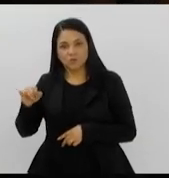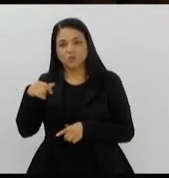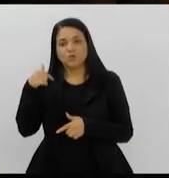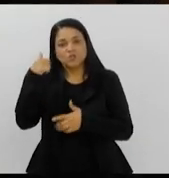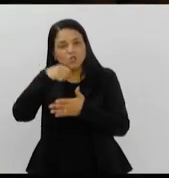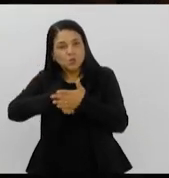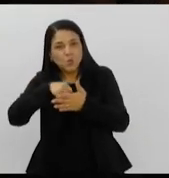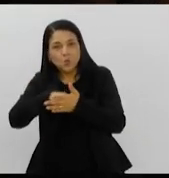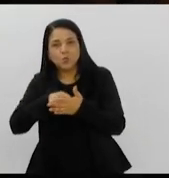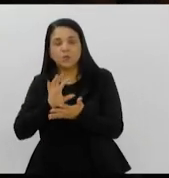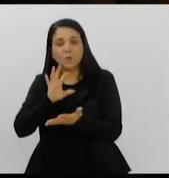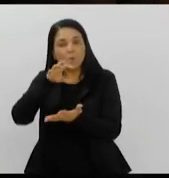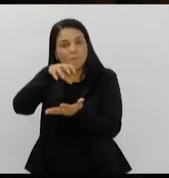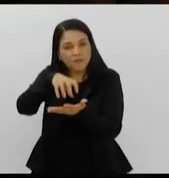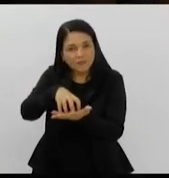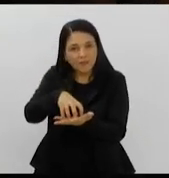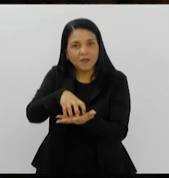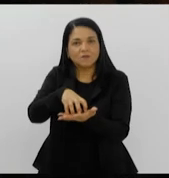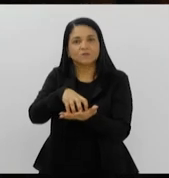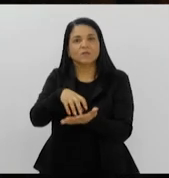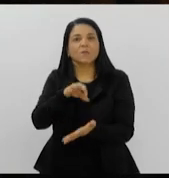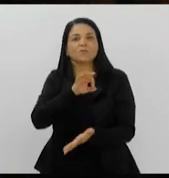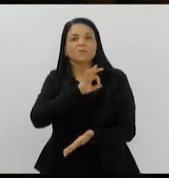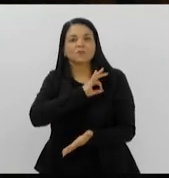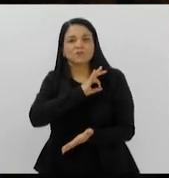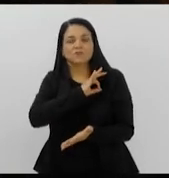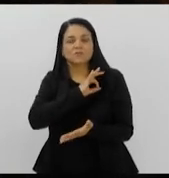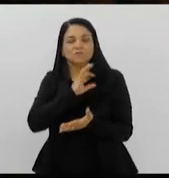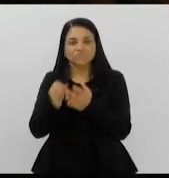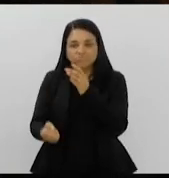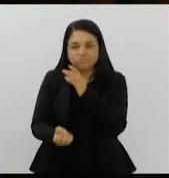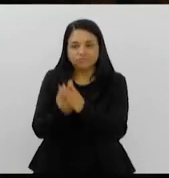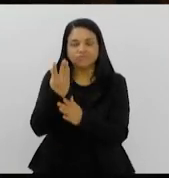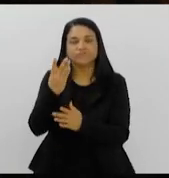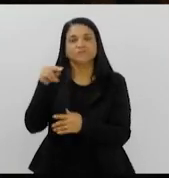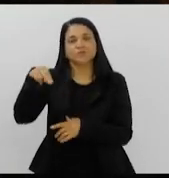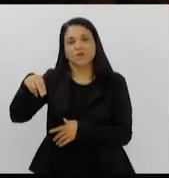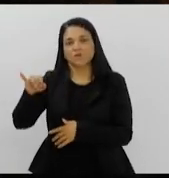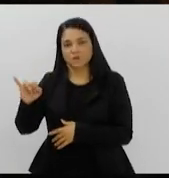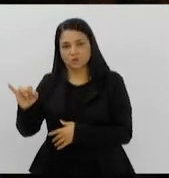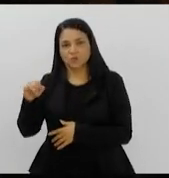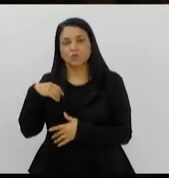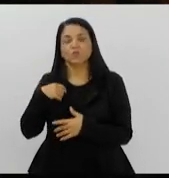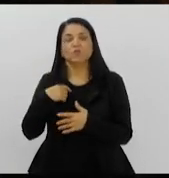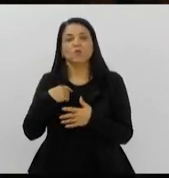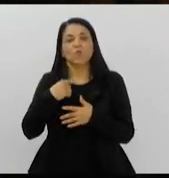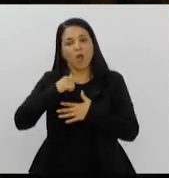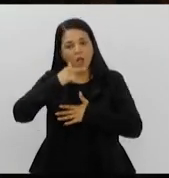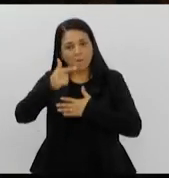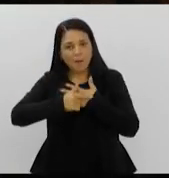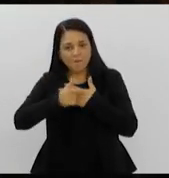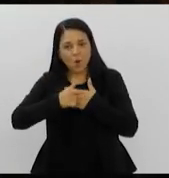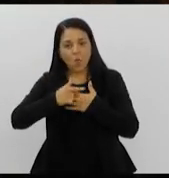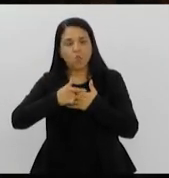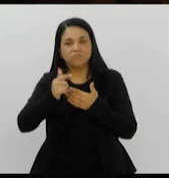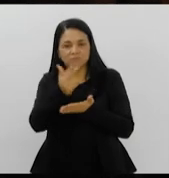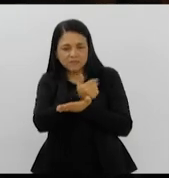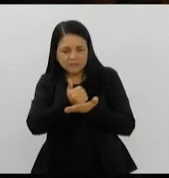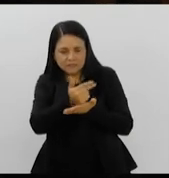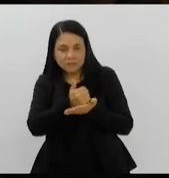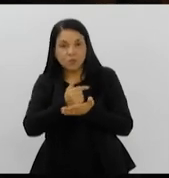Polícia Militar em Nova Iguaçu, que sairá do papel a partir do ano que vem. É uma luta que a gente está lá